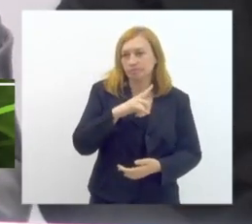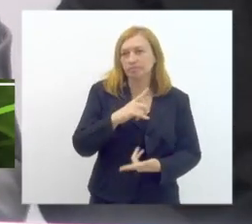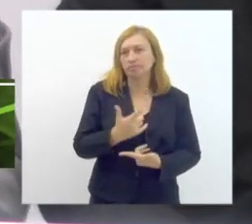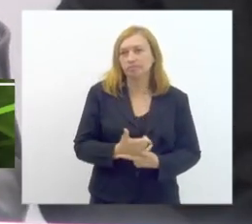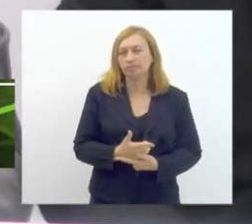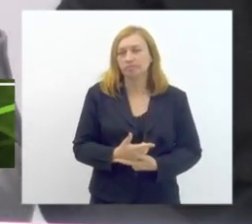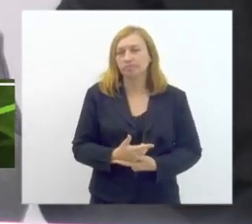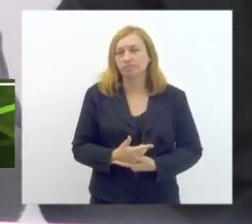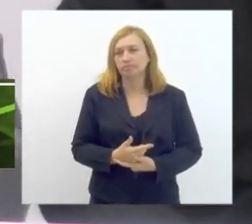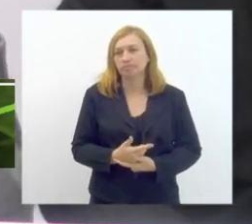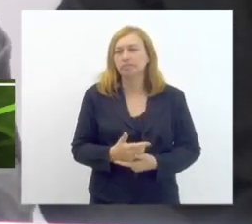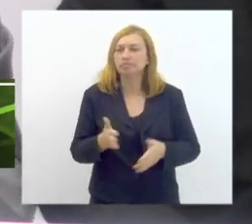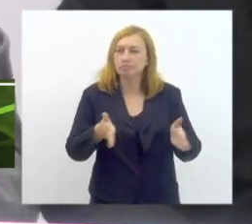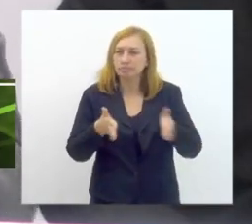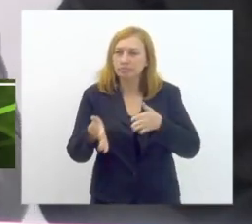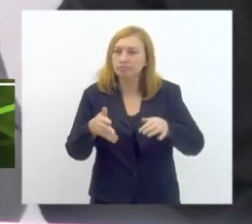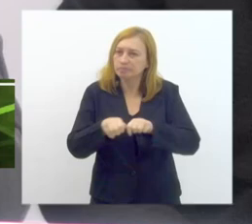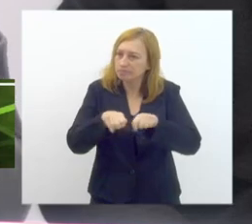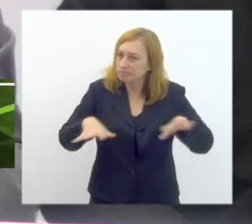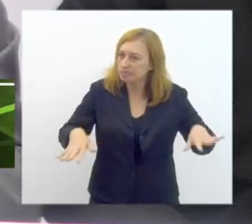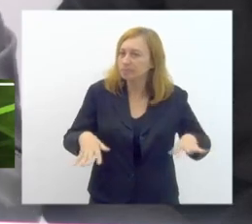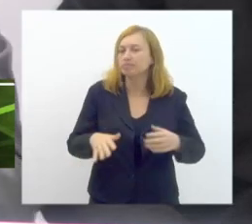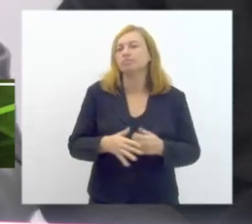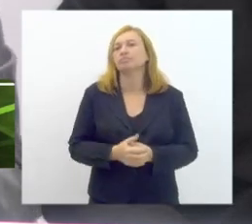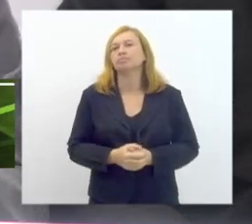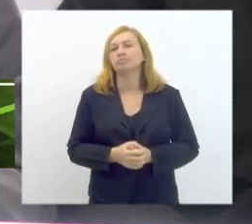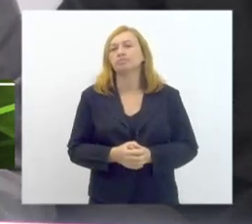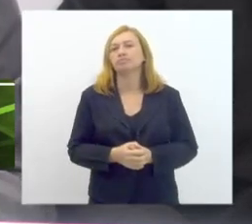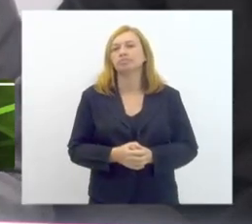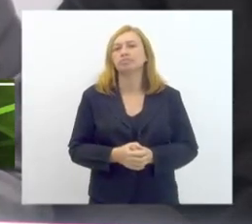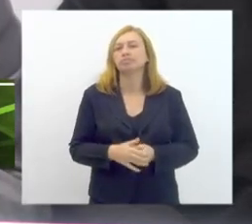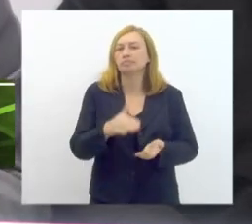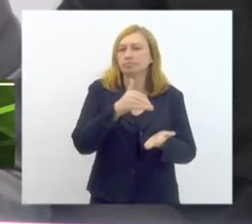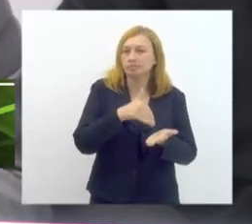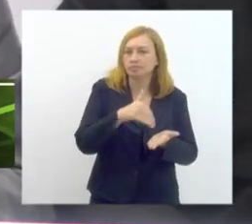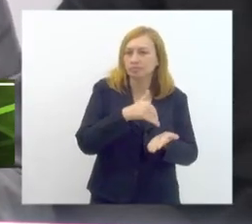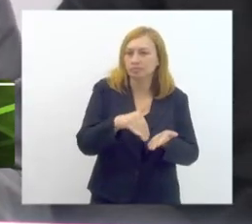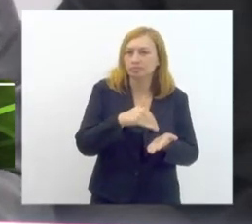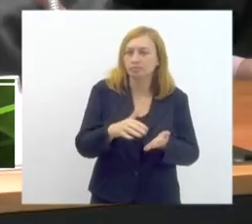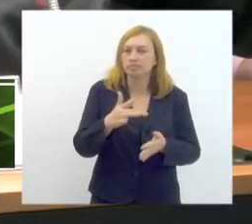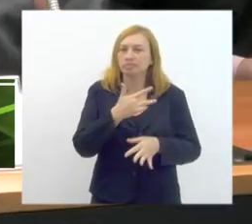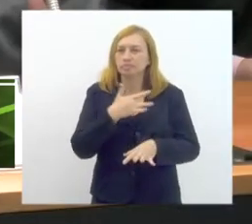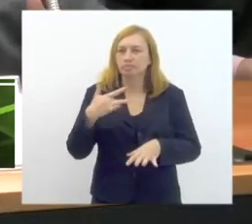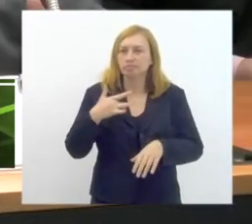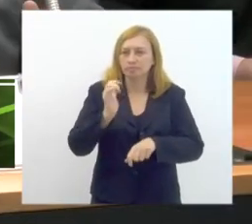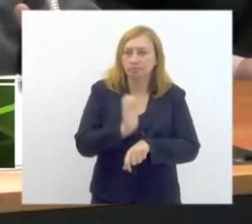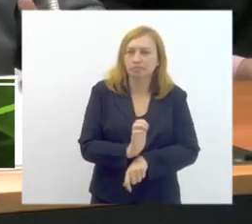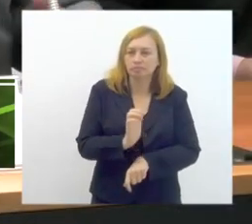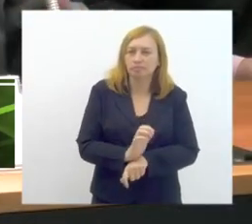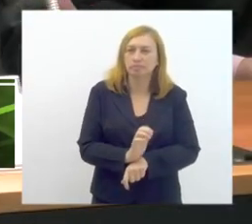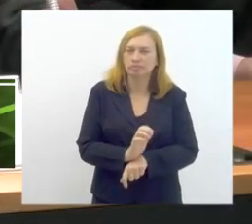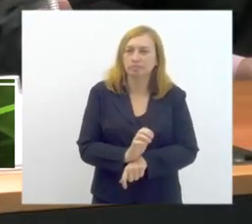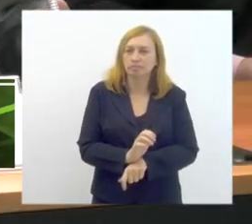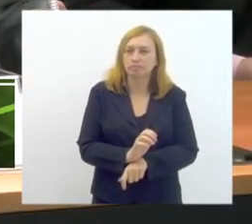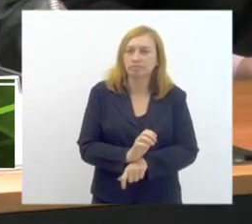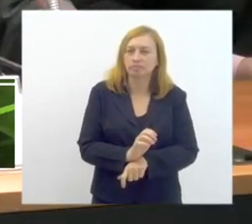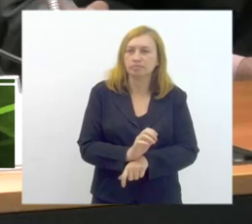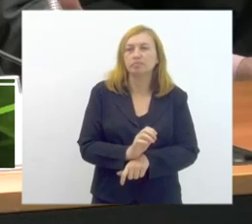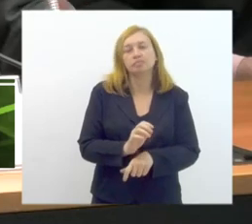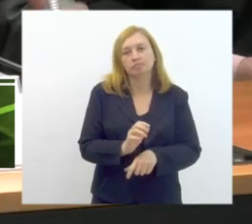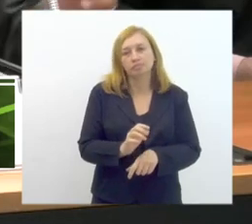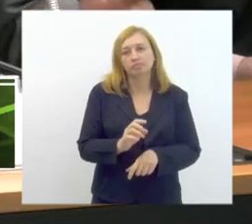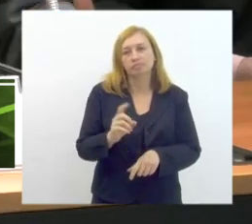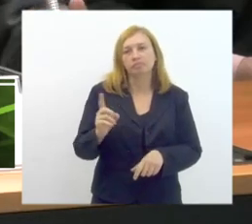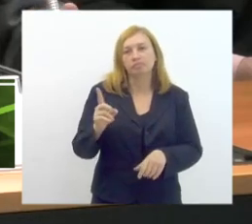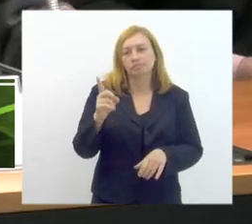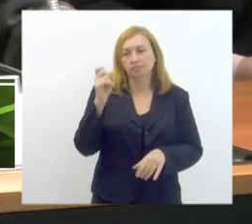passamos nesse período de Covid. A Secretaria de Saúde do Estado passou por uma prova de fogo e passou bem. Então,